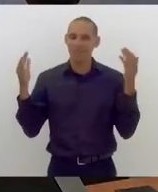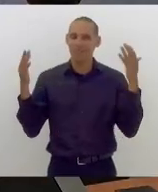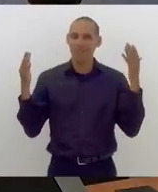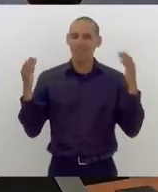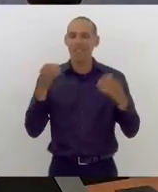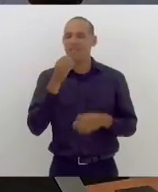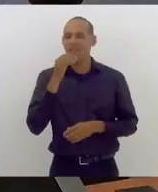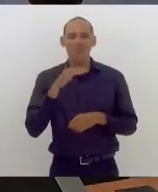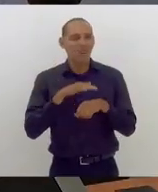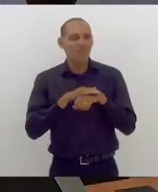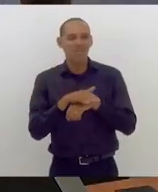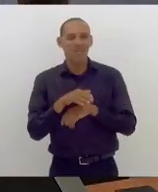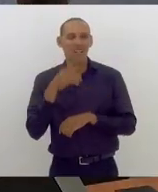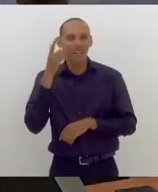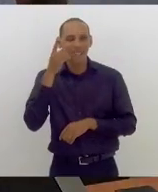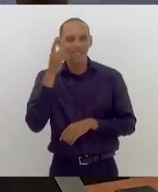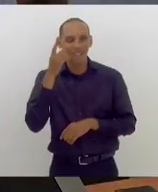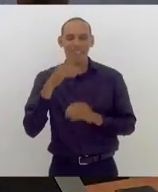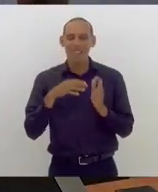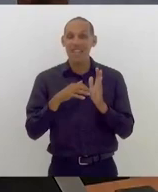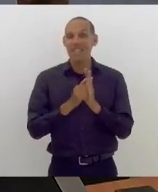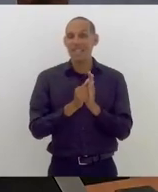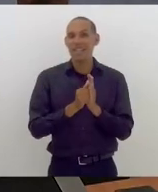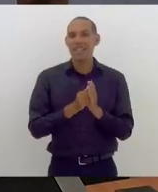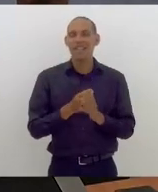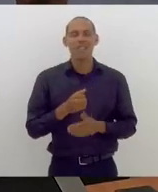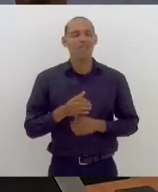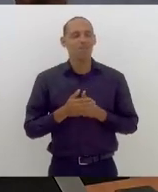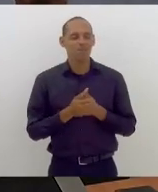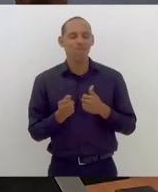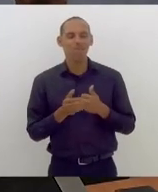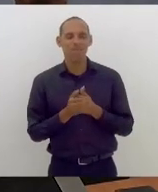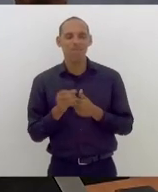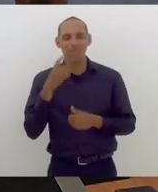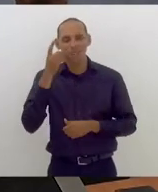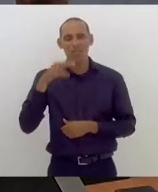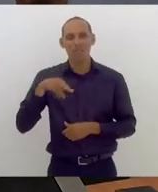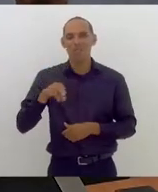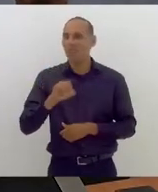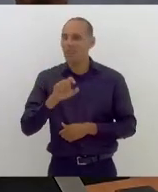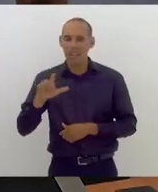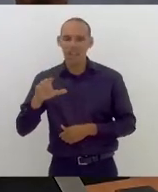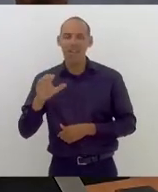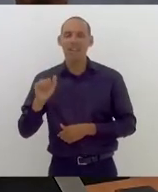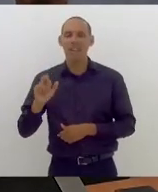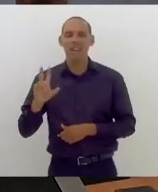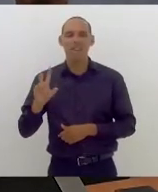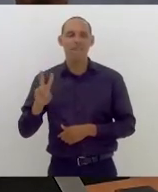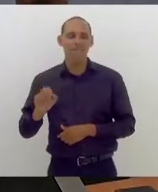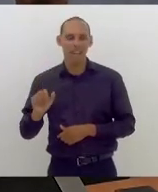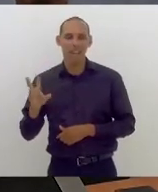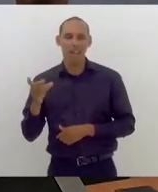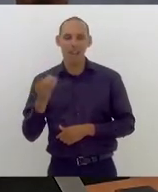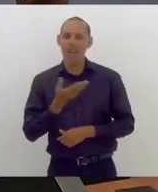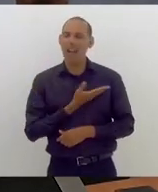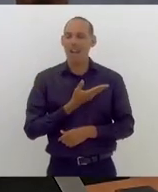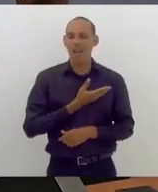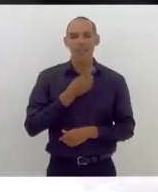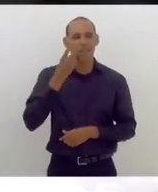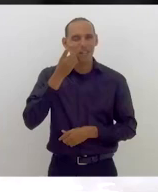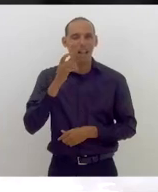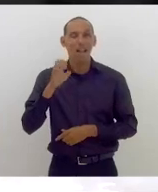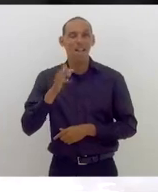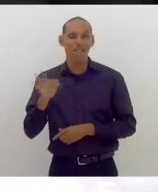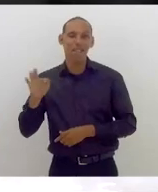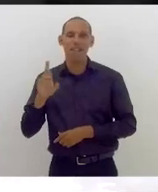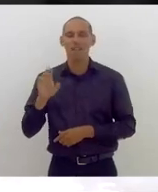Boa noite, deputado. Deixar registrar aqui meu apreço, deputado Noel de Carvalho, minha querida amiga, deputada federal Rosângela